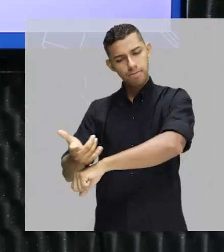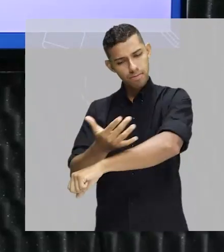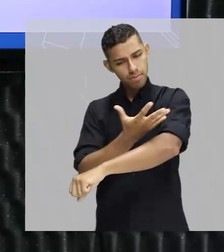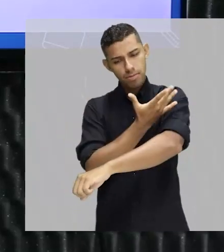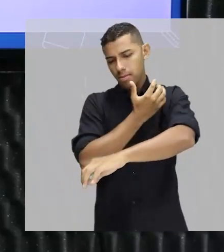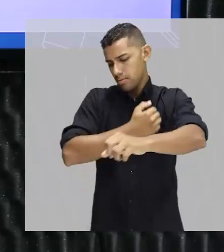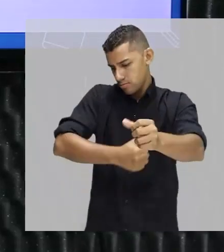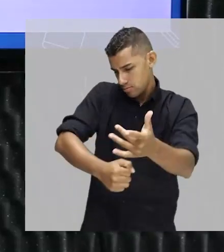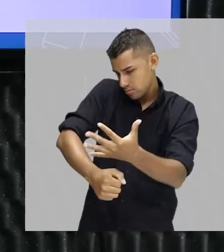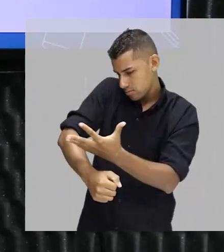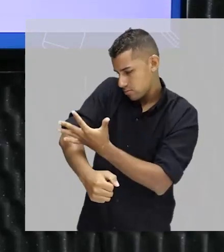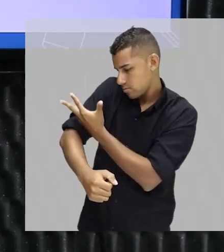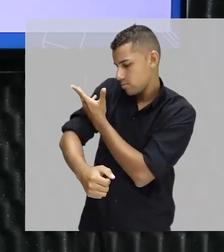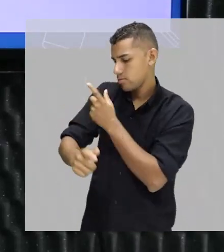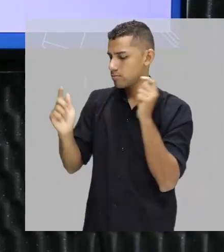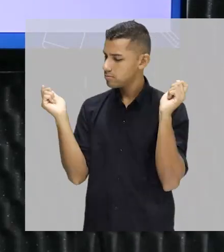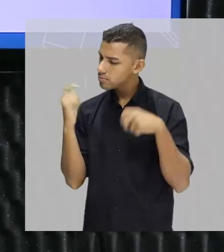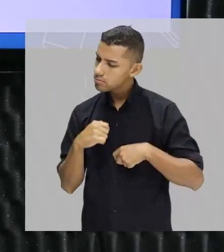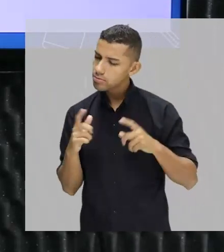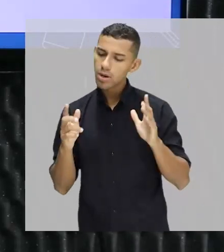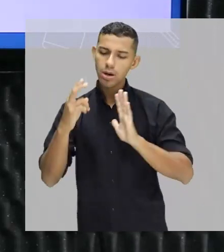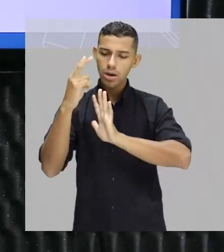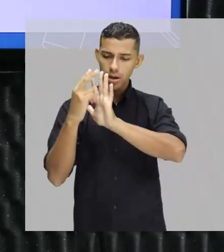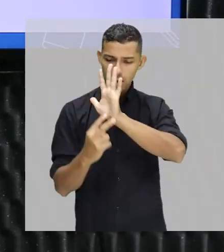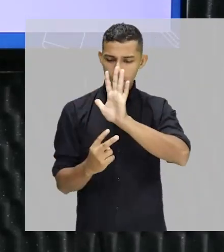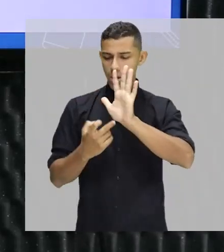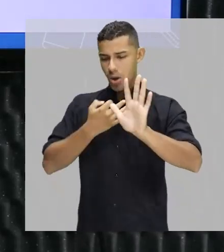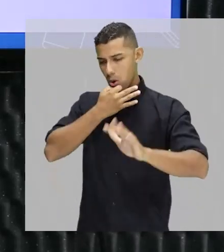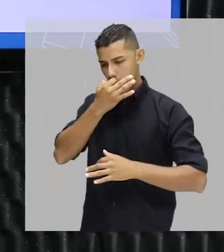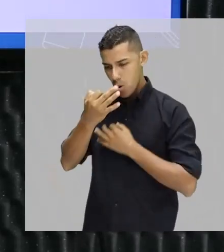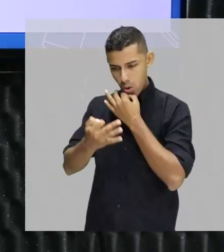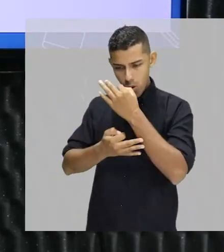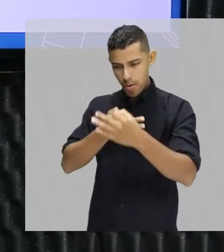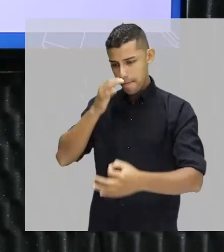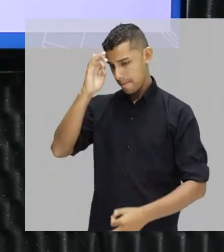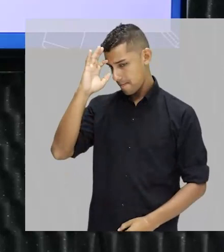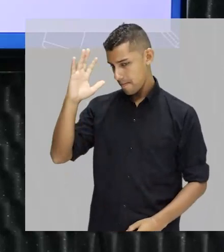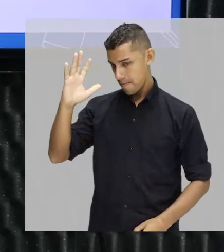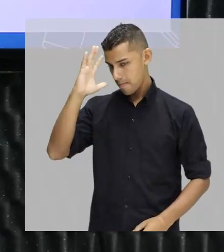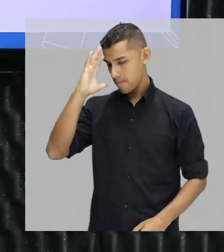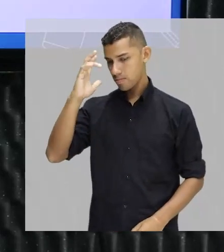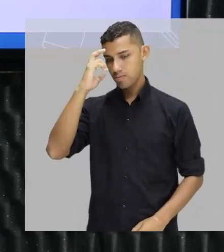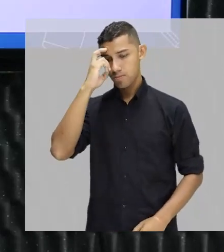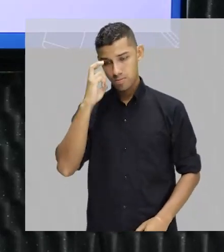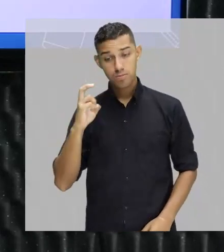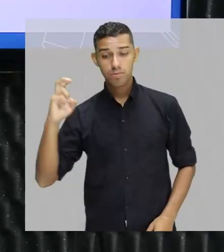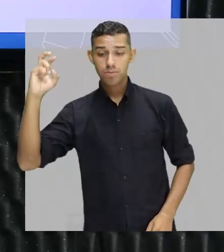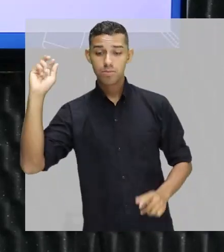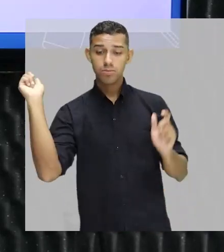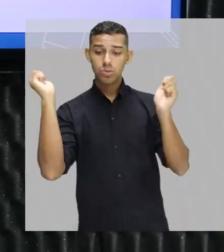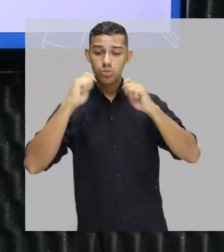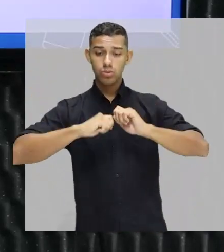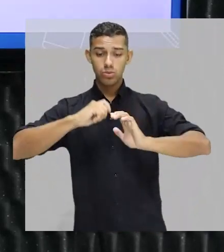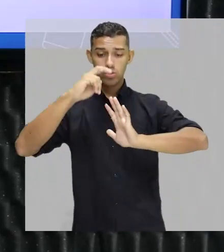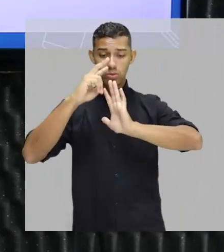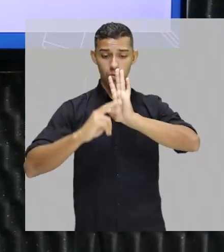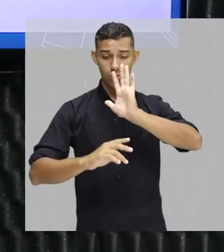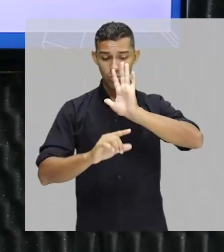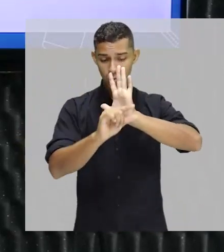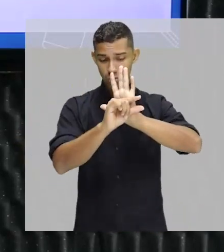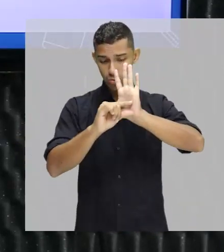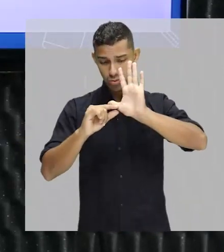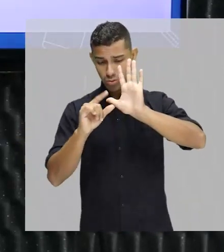textos publicitários merecem uma leitura crítica e inteligente do consumidor. Para isso, é importante conseguir ler nas